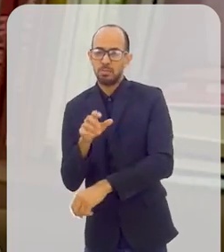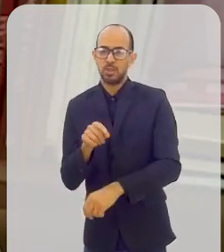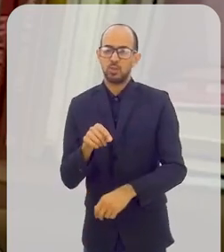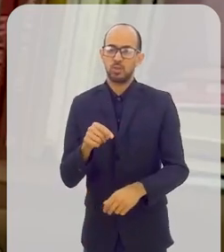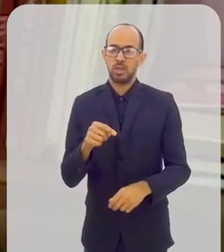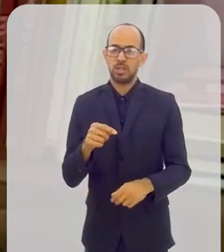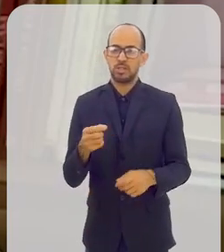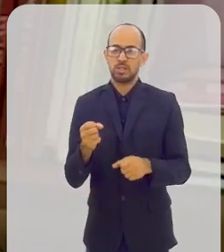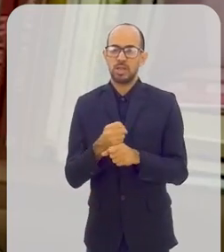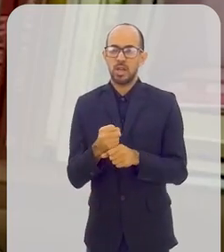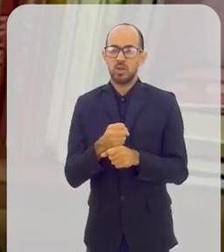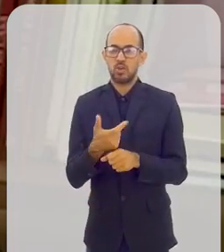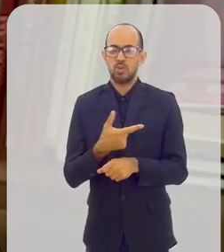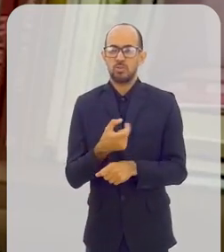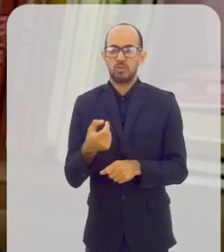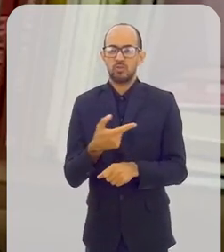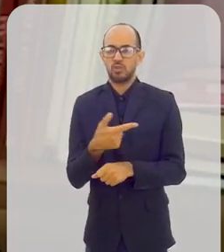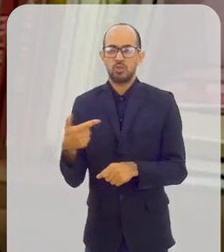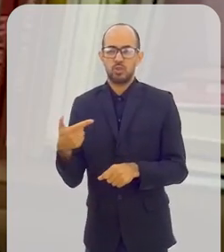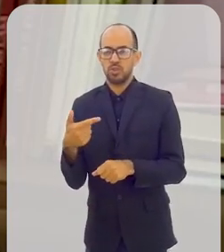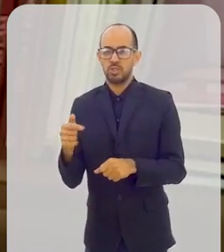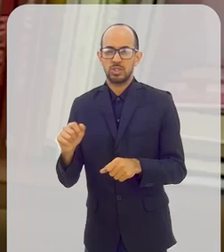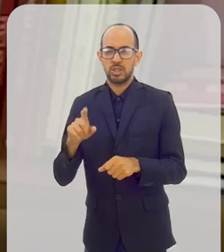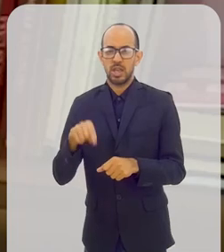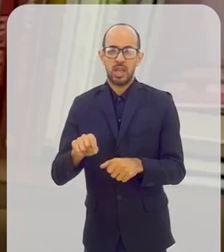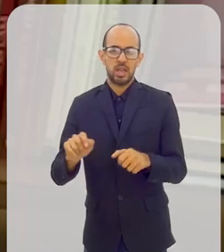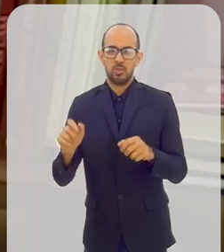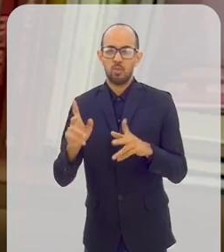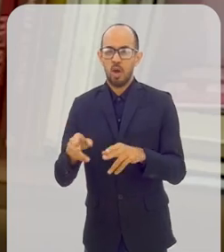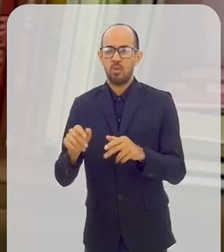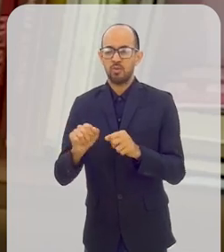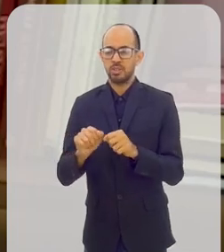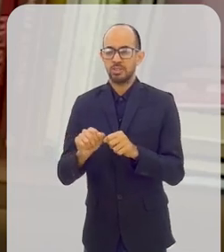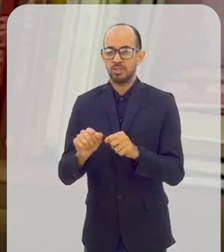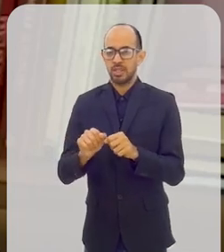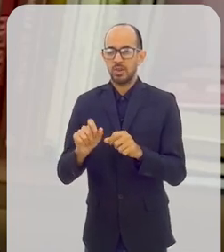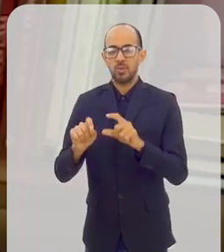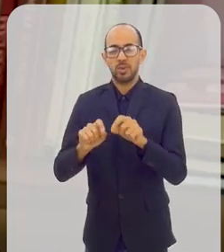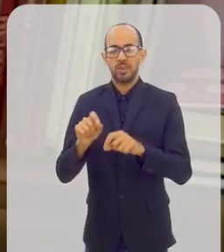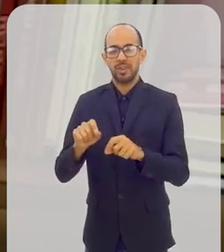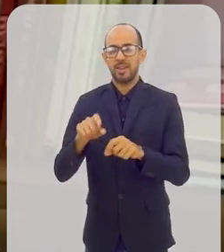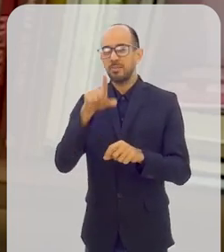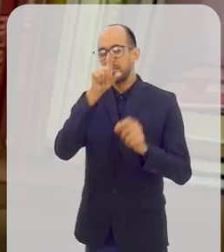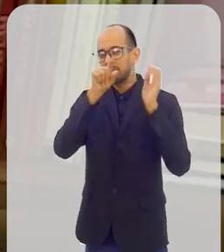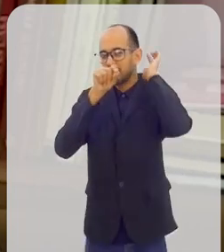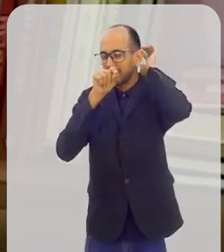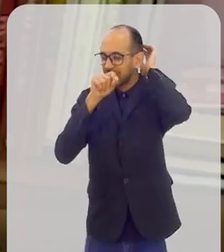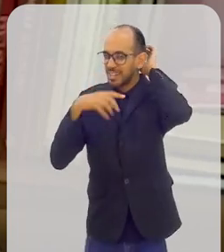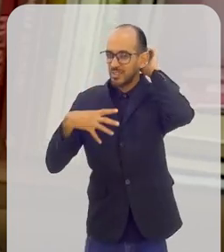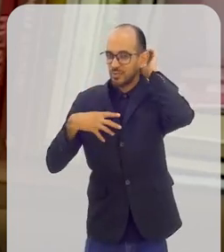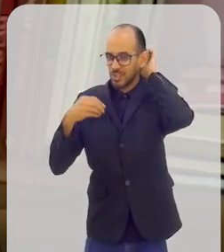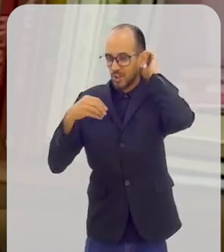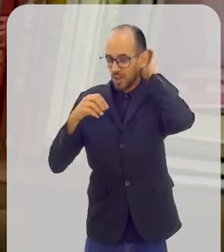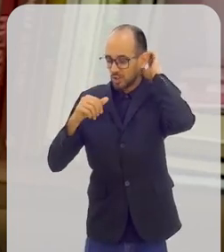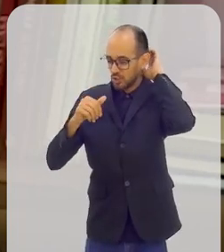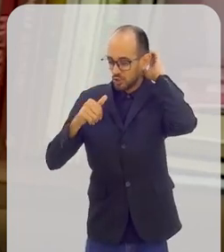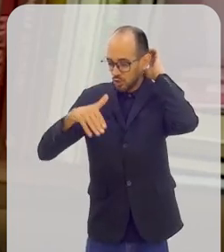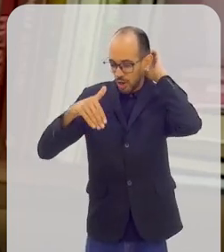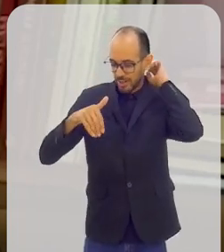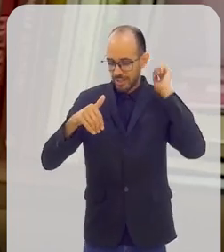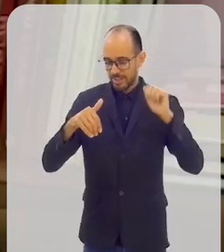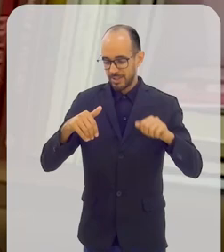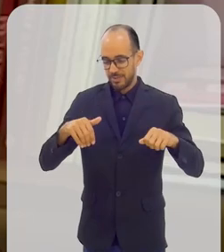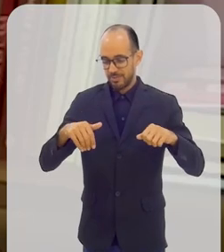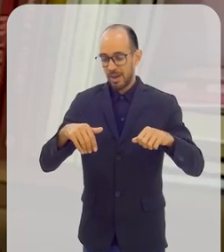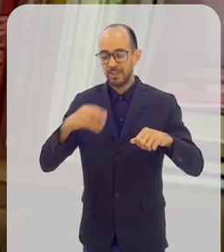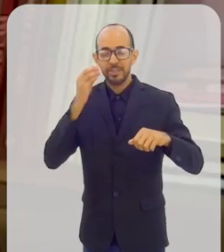sabe? Quando... Esse ano foi mais ou menos tipo jogar o filho do ninho. para ver se voa. Entendeu? E, na